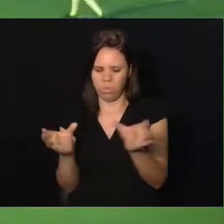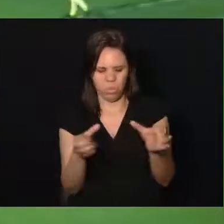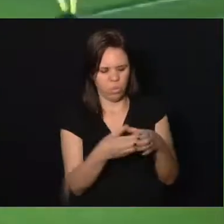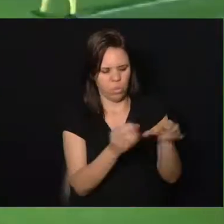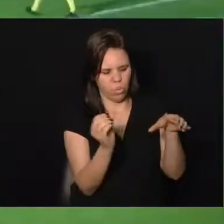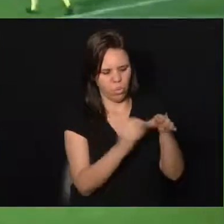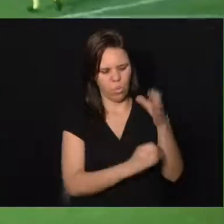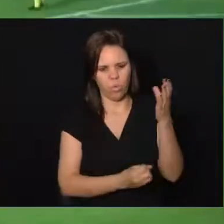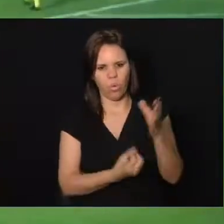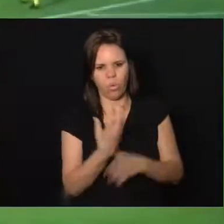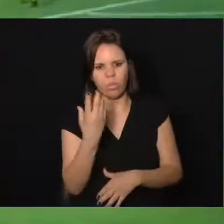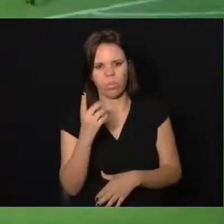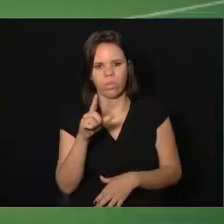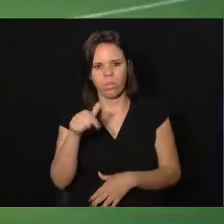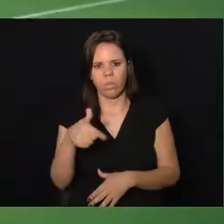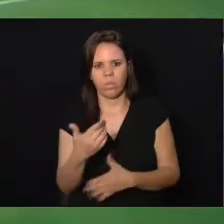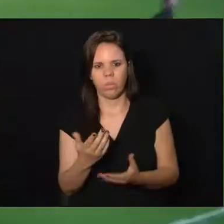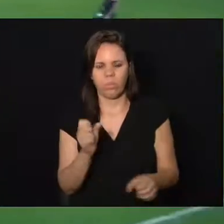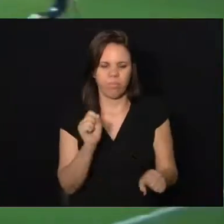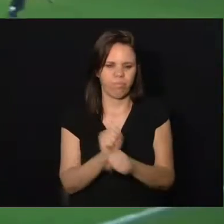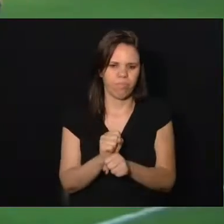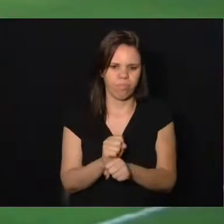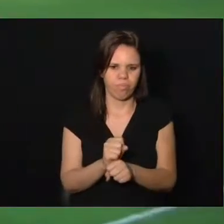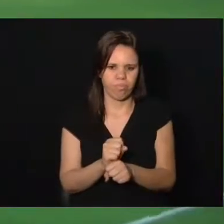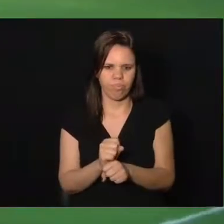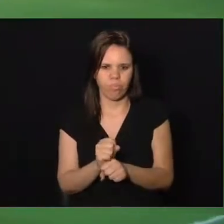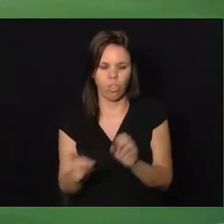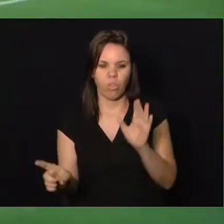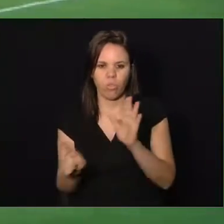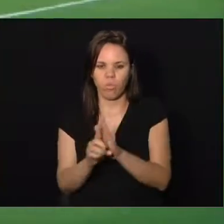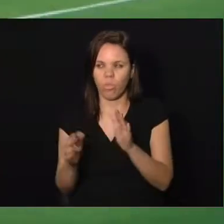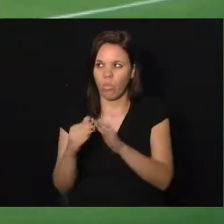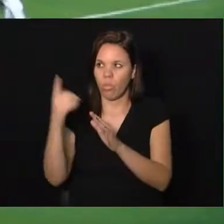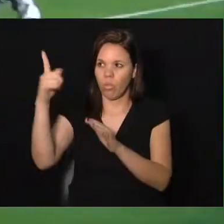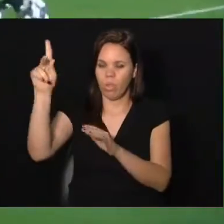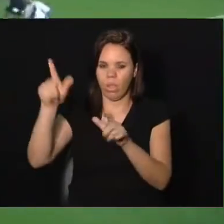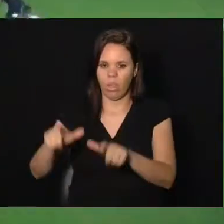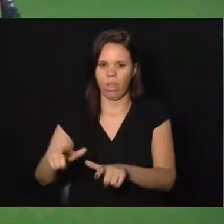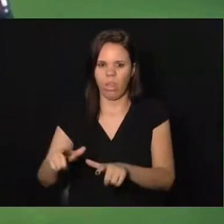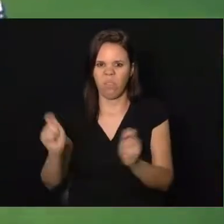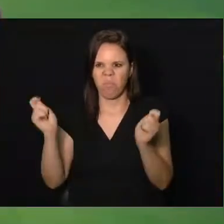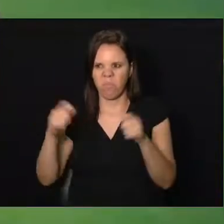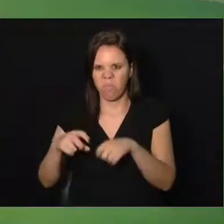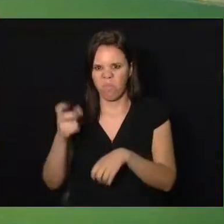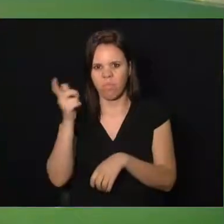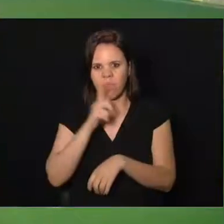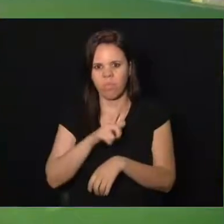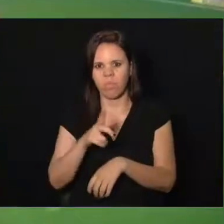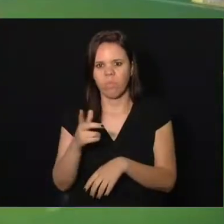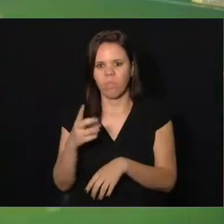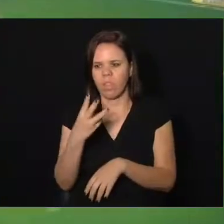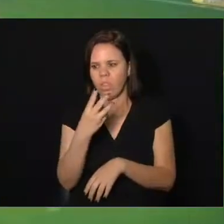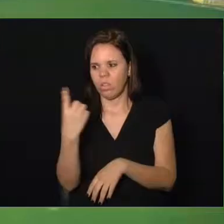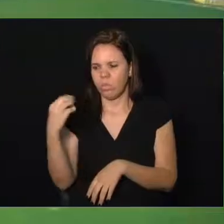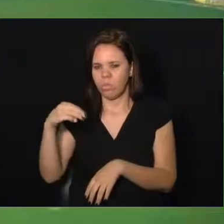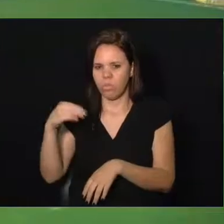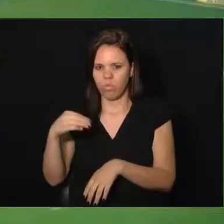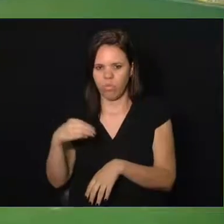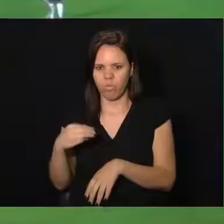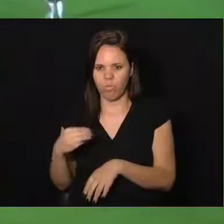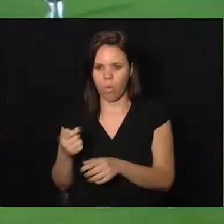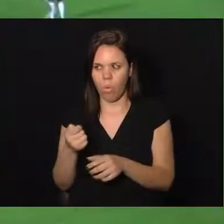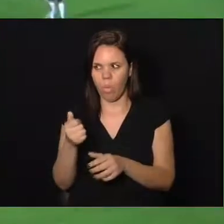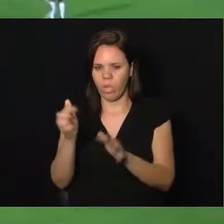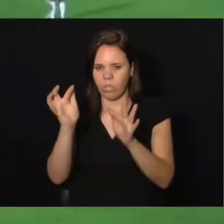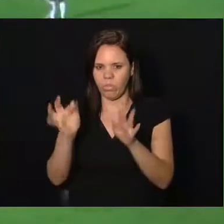só poderia sair de bola parada e os donos da casa foram mais competentes. Aos 31 minutos da etapa